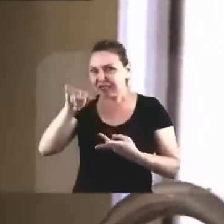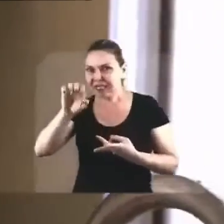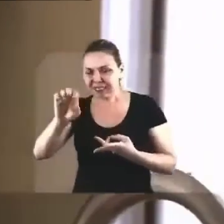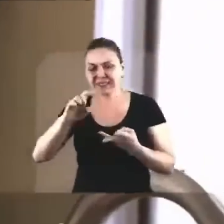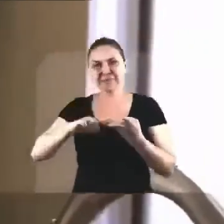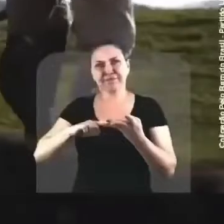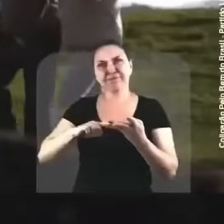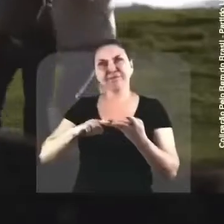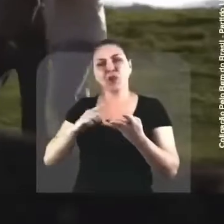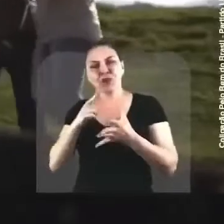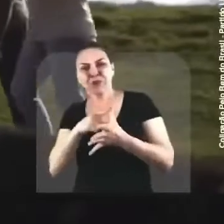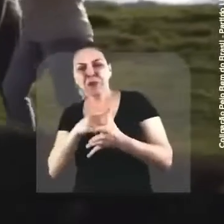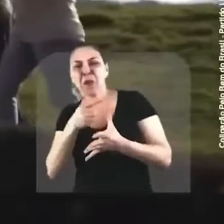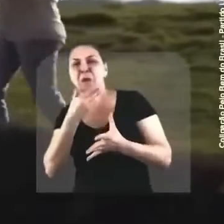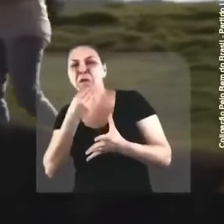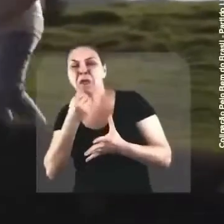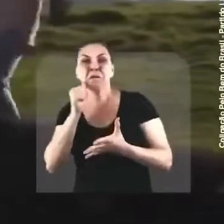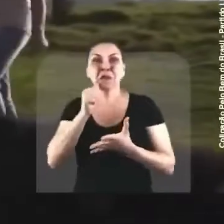levantarei.